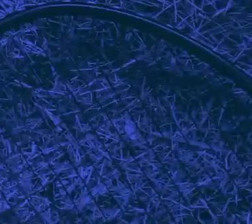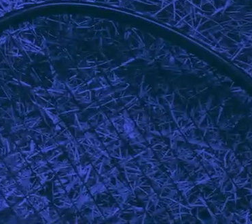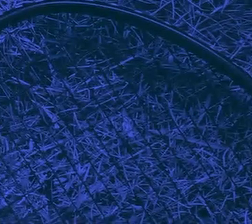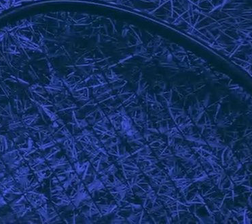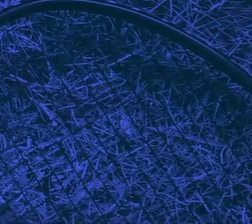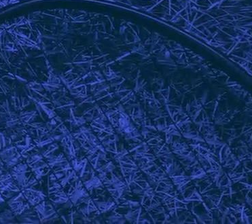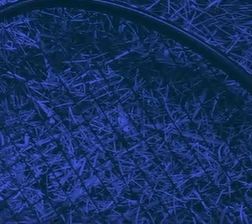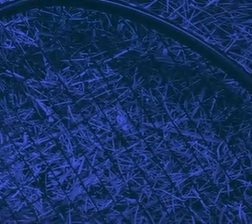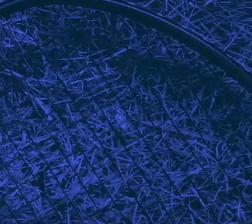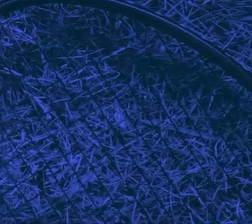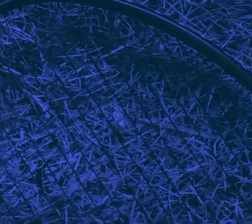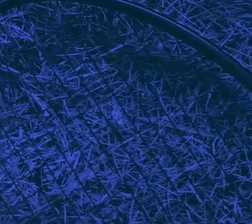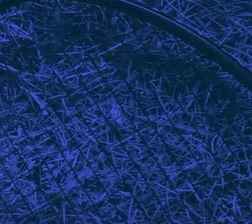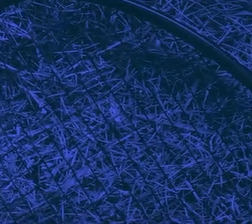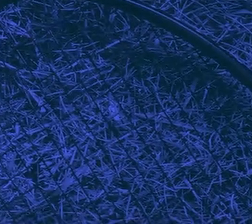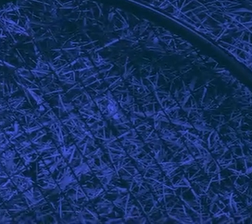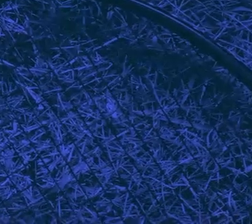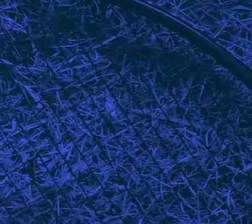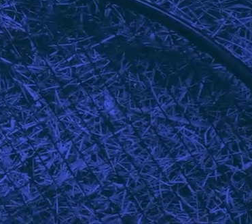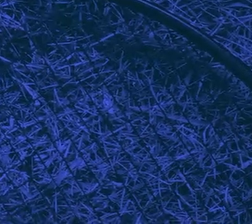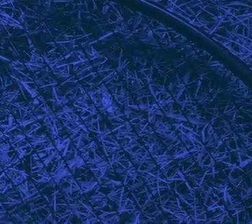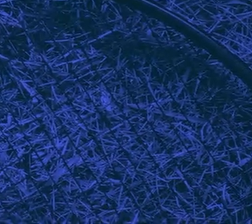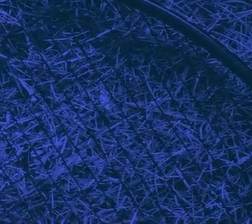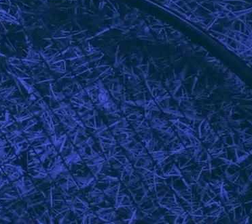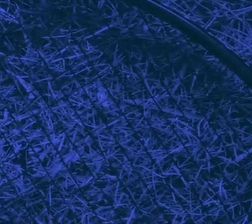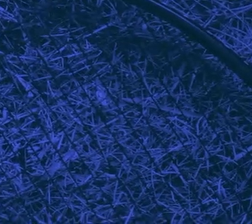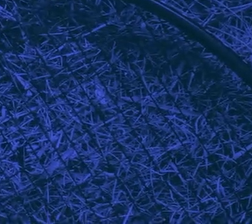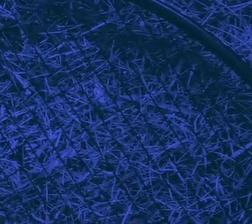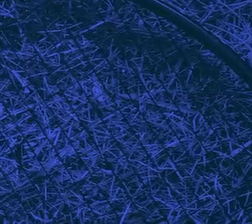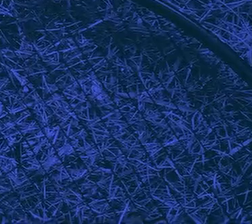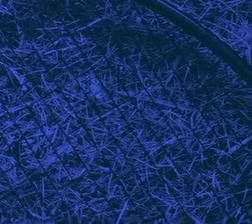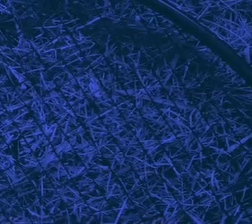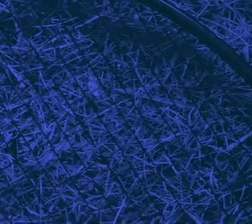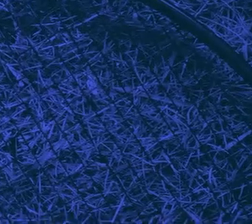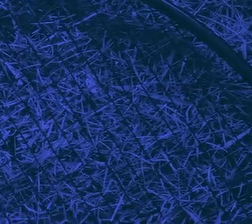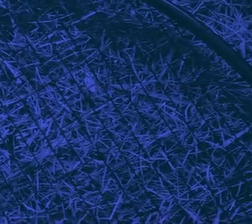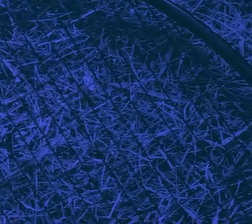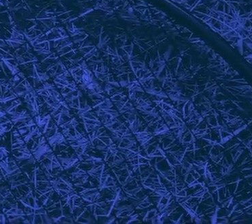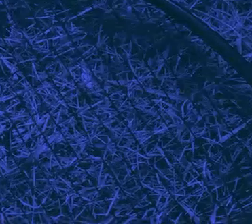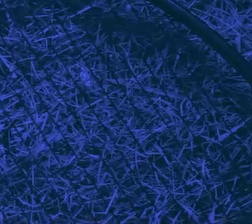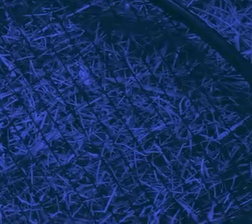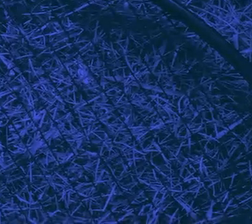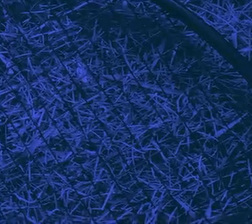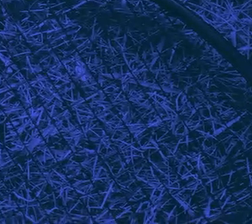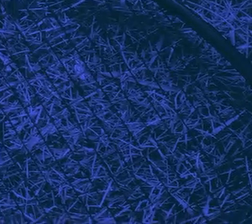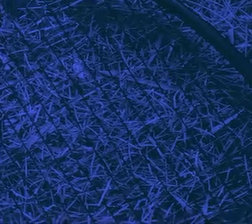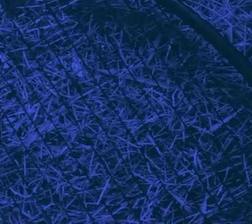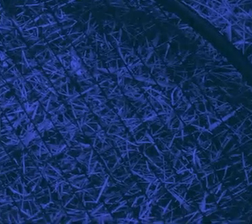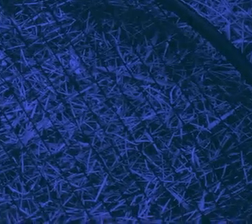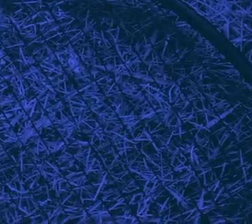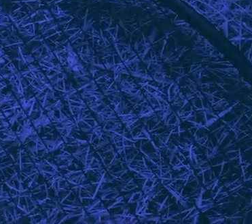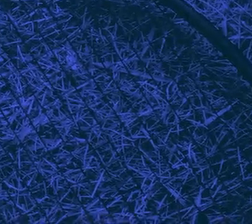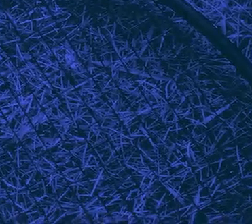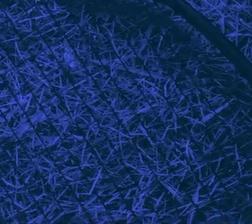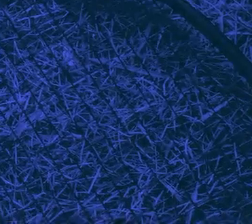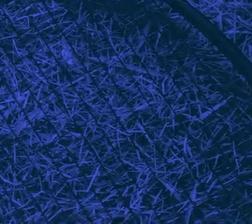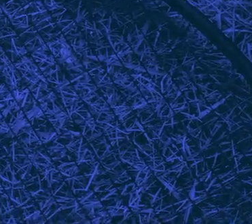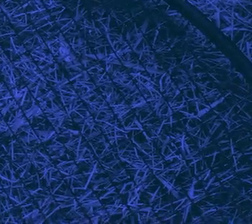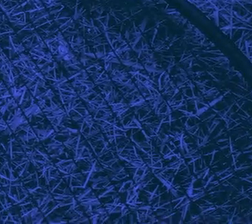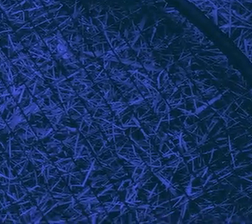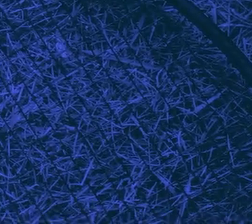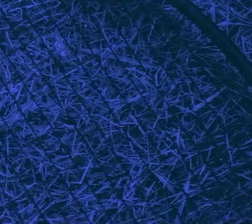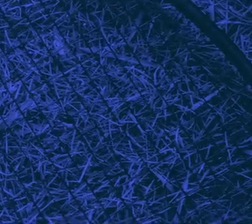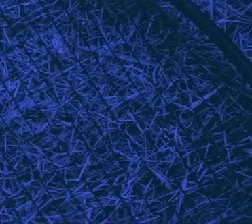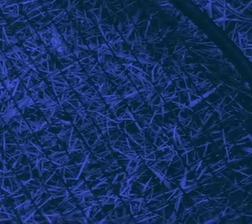Selo bronze, entregue aos municípios que preencherem os dados do Cadastro Esportivo Municipal na plataforma de gestão